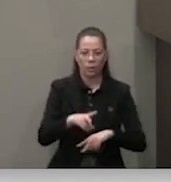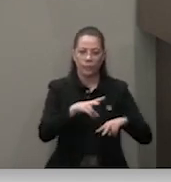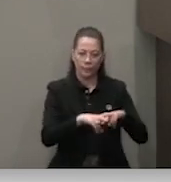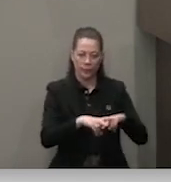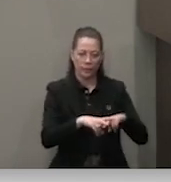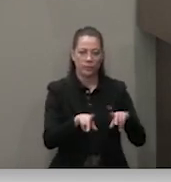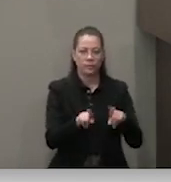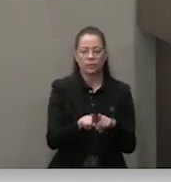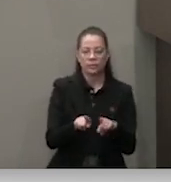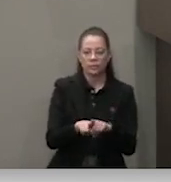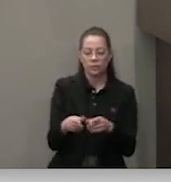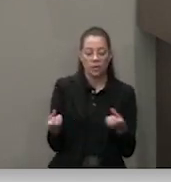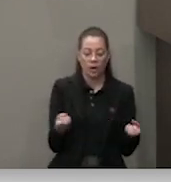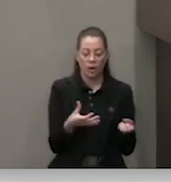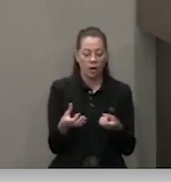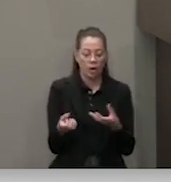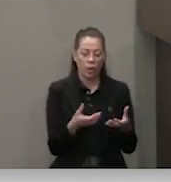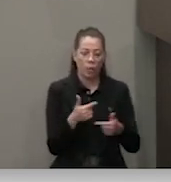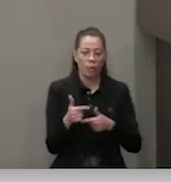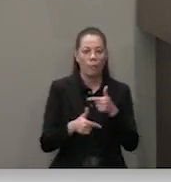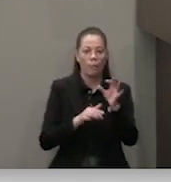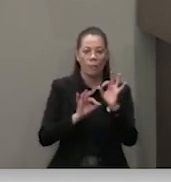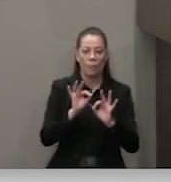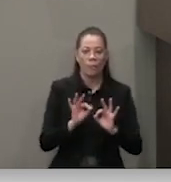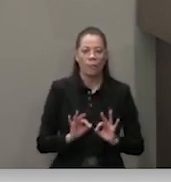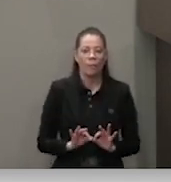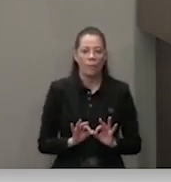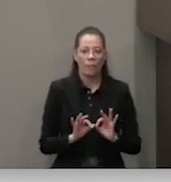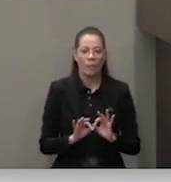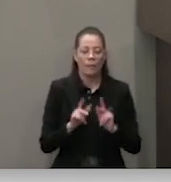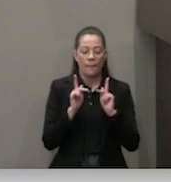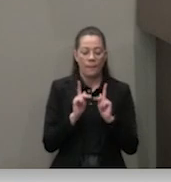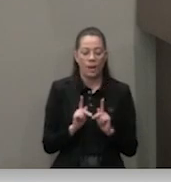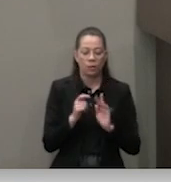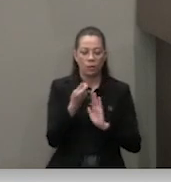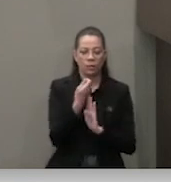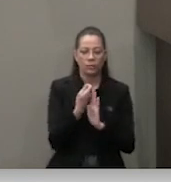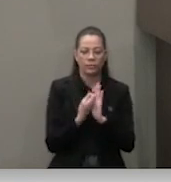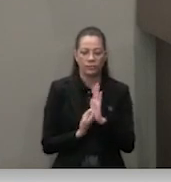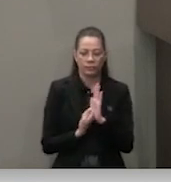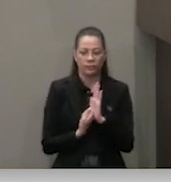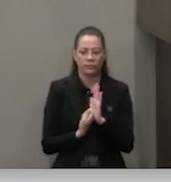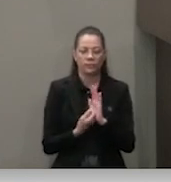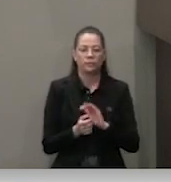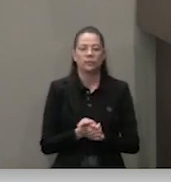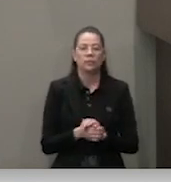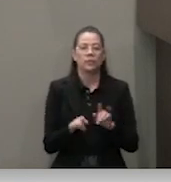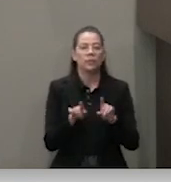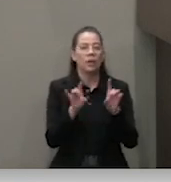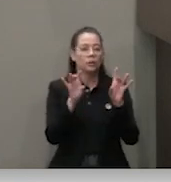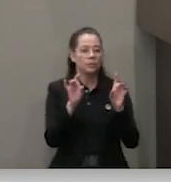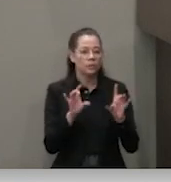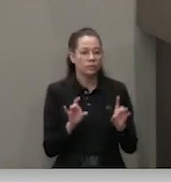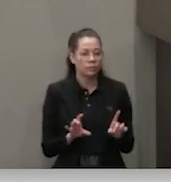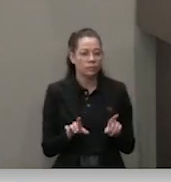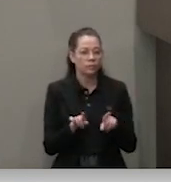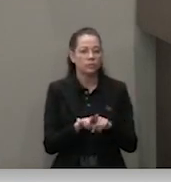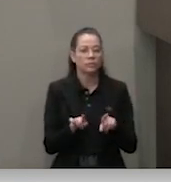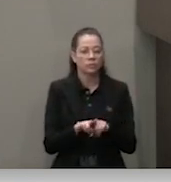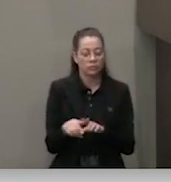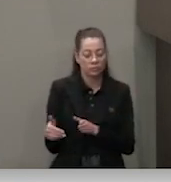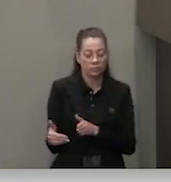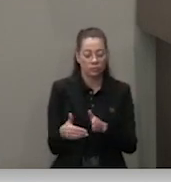atua com ênfase na preparação de pessoas para concurso público especialmente para as